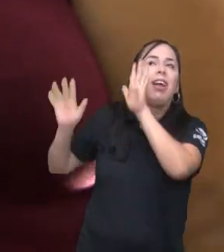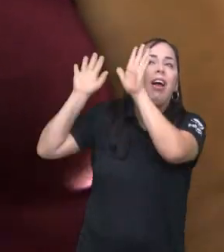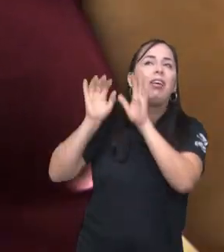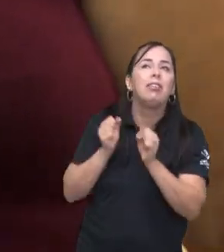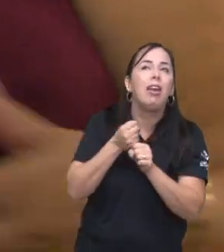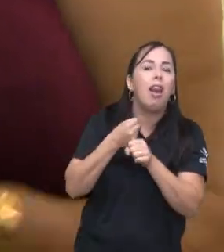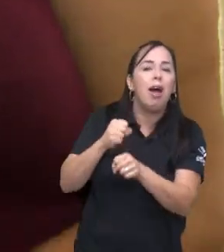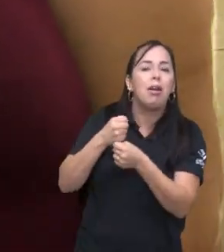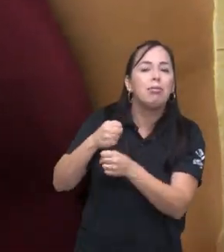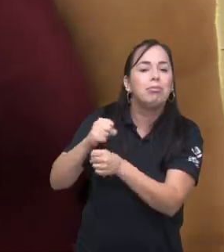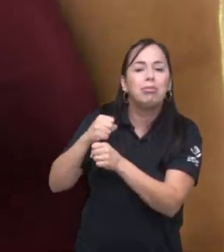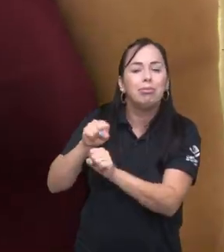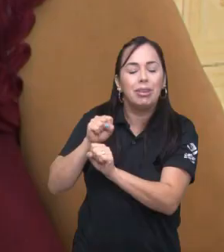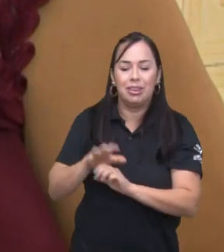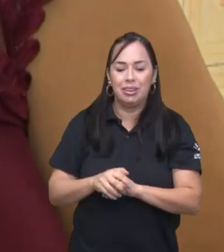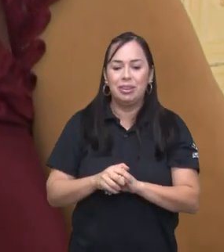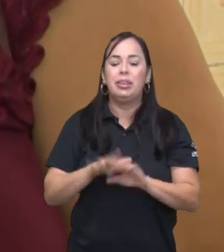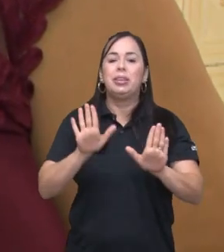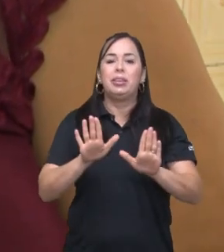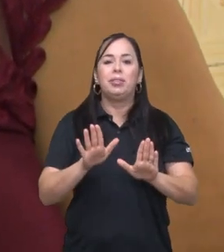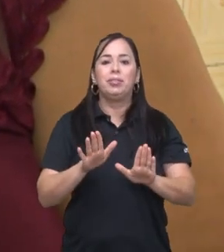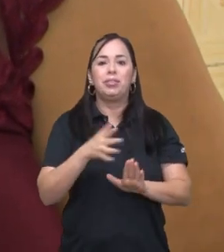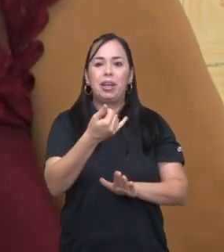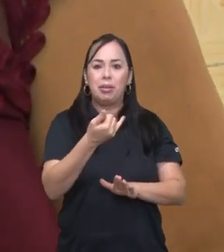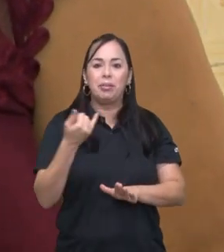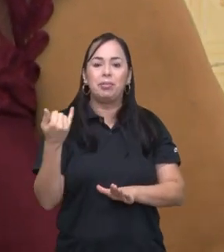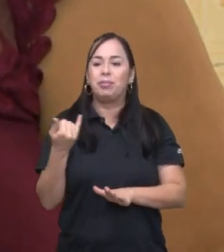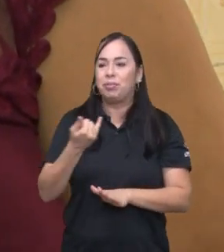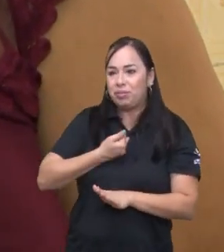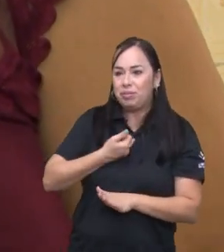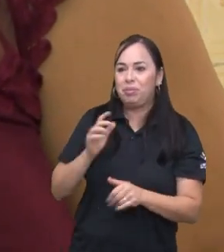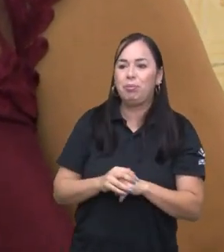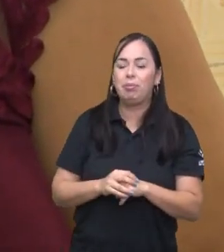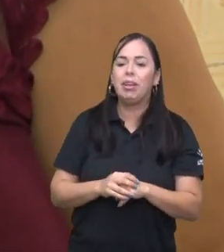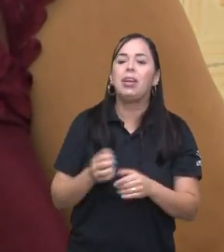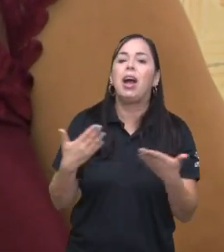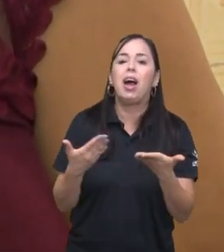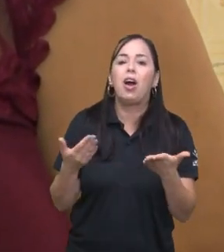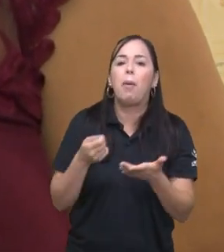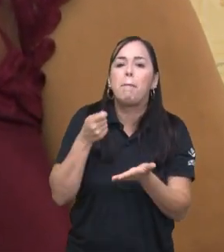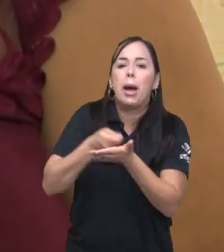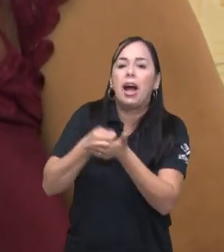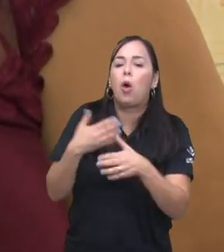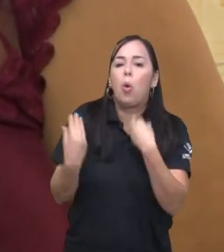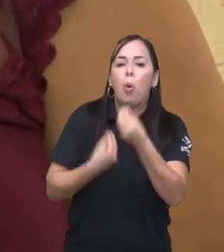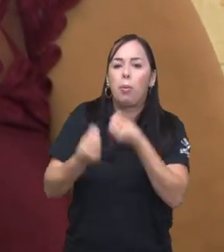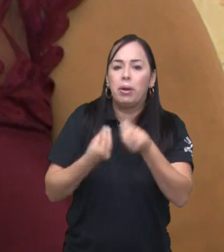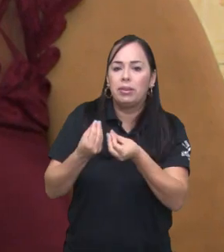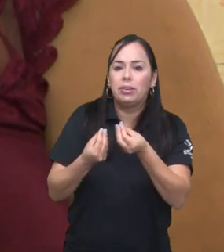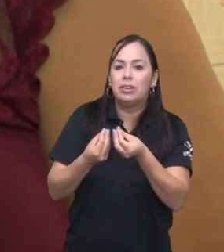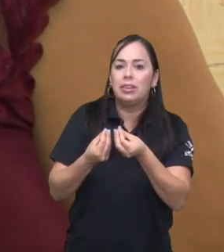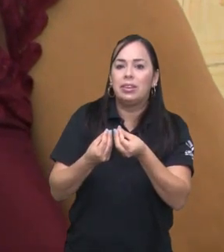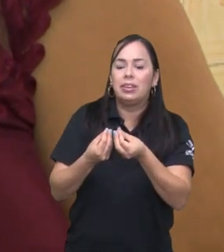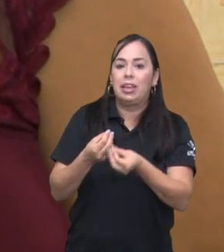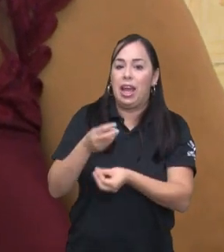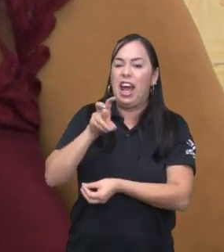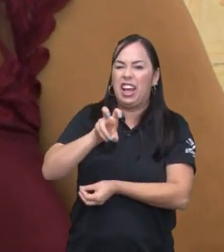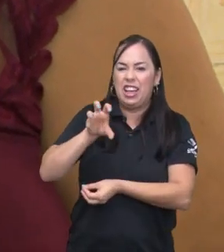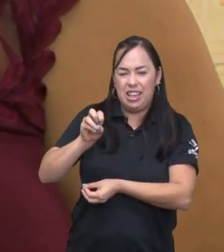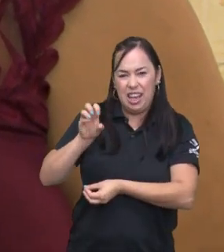dentro de casa, casa minha, sabe? Ele veio e ficou, eu falei, e agora a entrada do terreno? Aí a entrada era